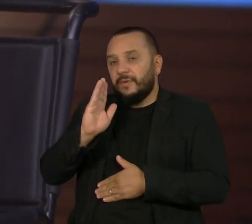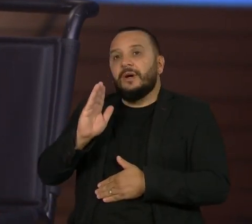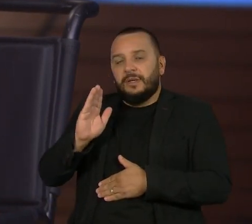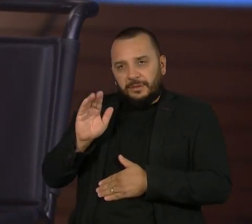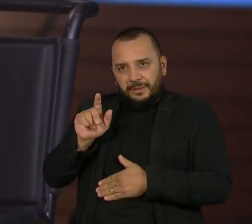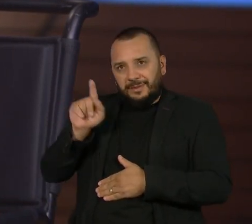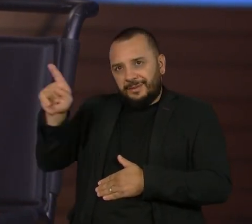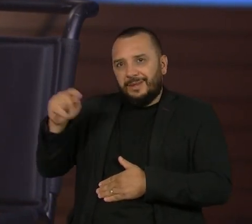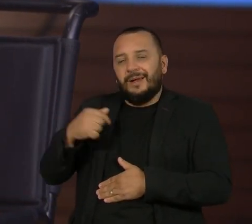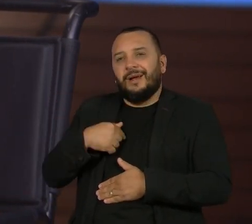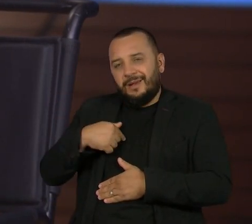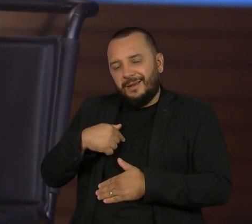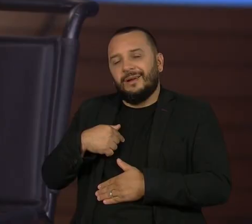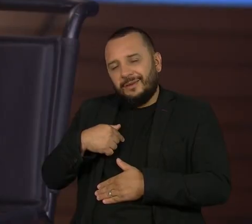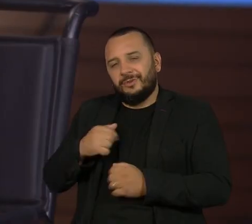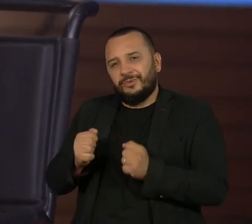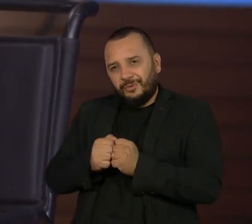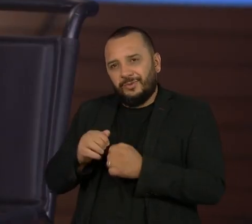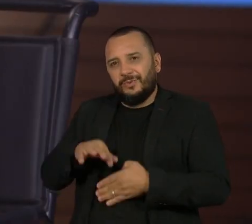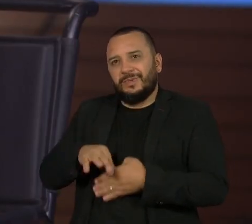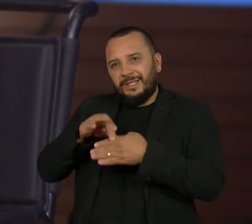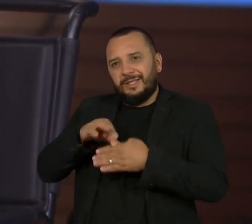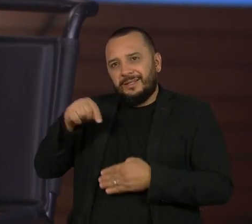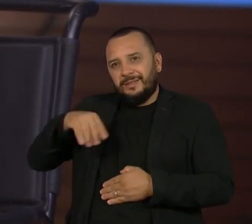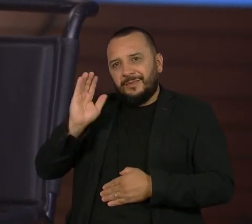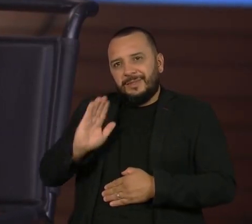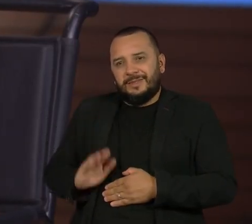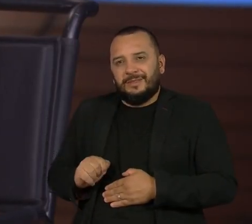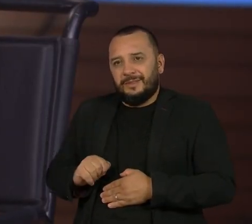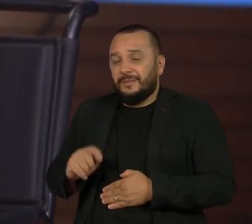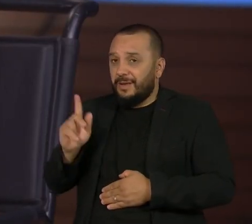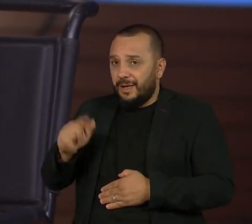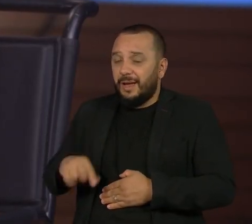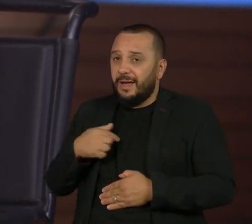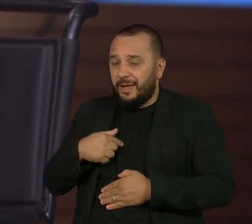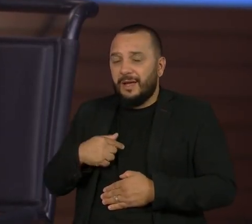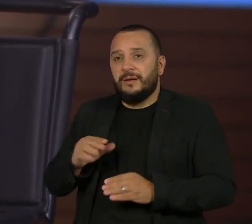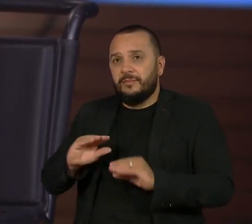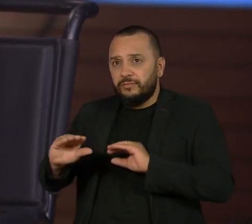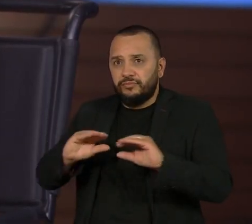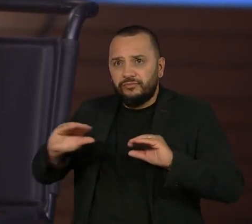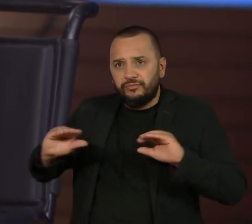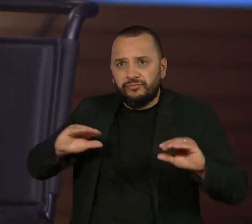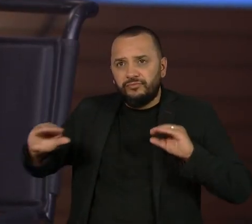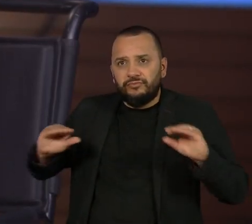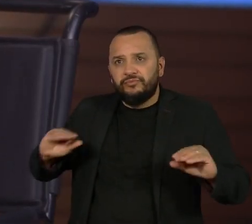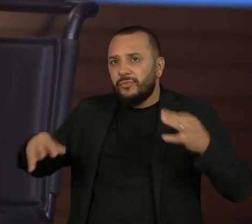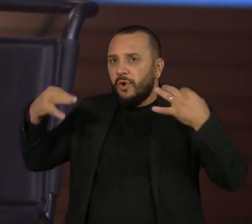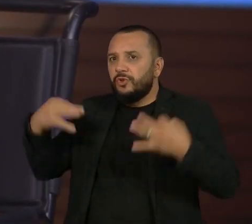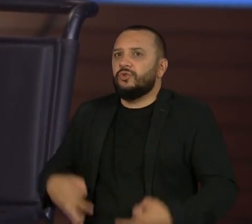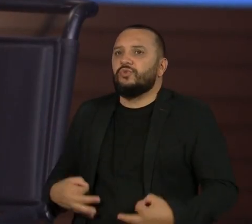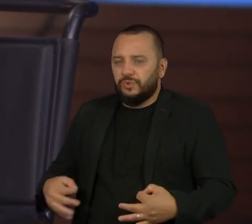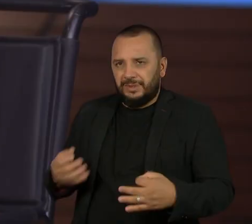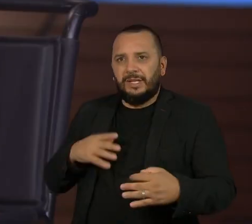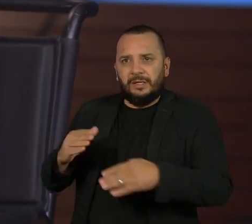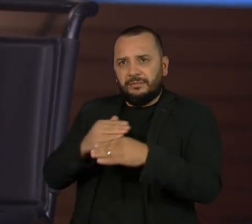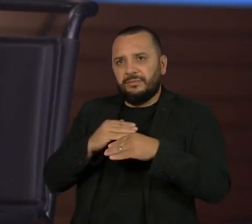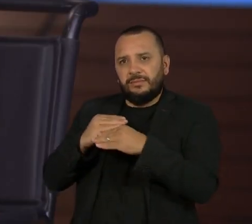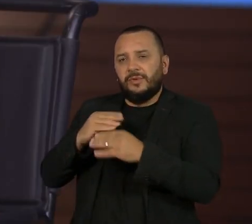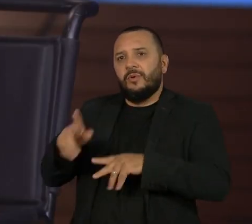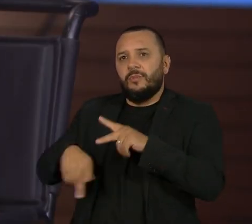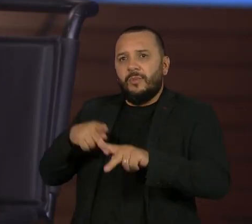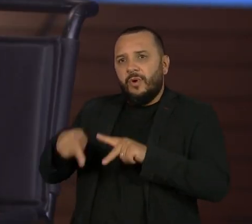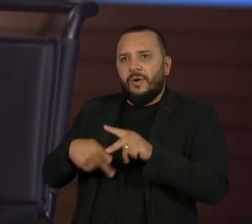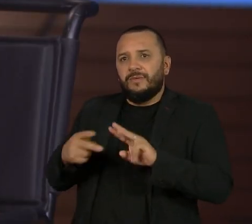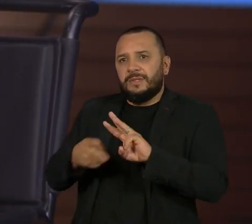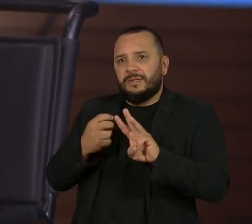durante a liderança brasileira é justamente uma repartição de benefícios justa, equânime, com os povos